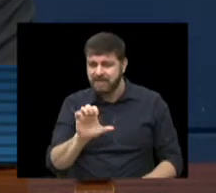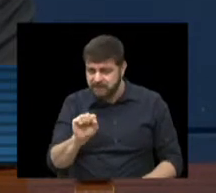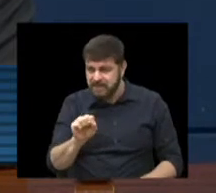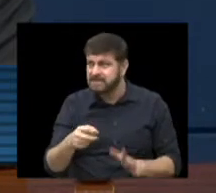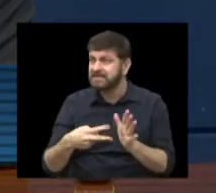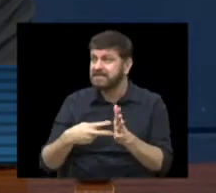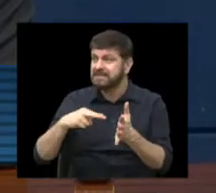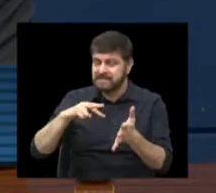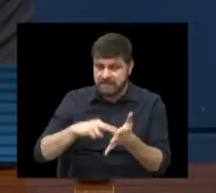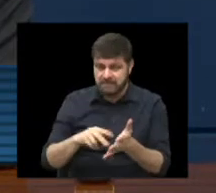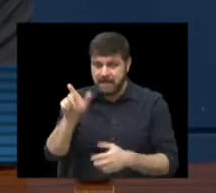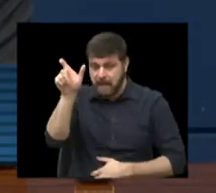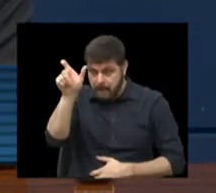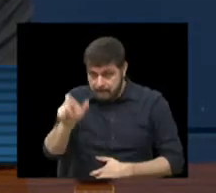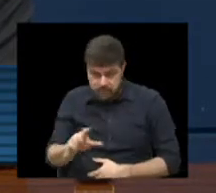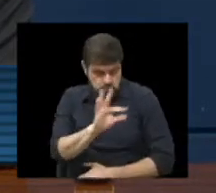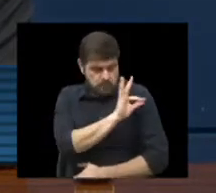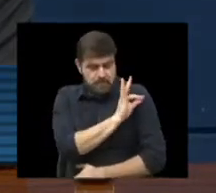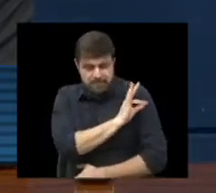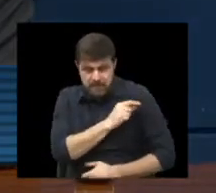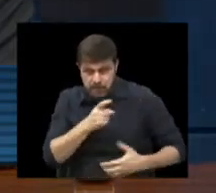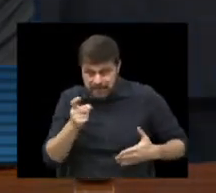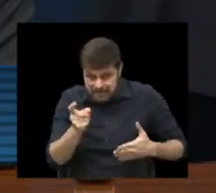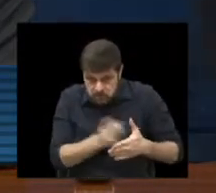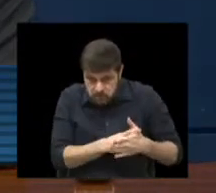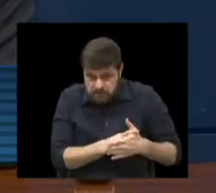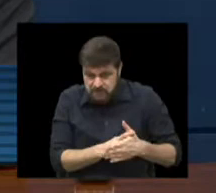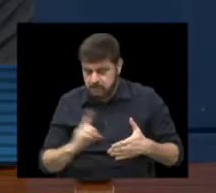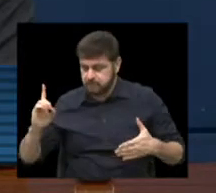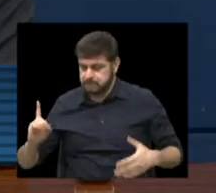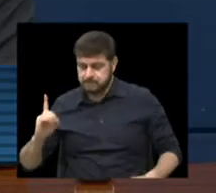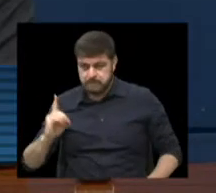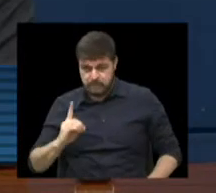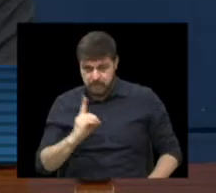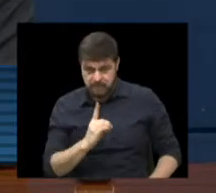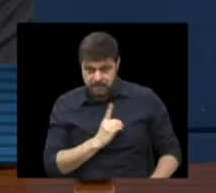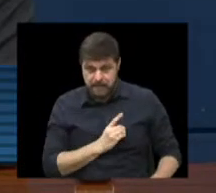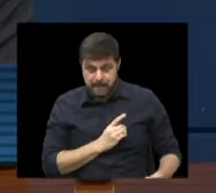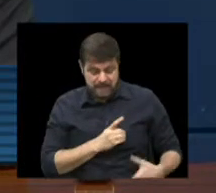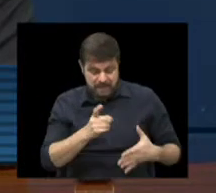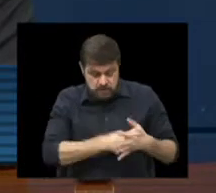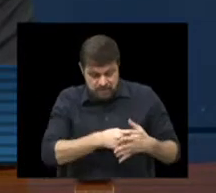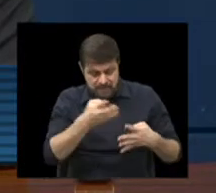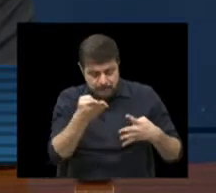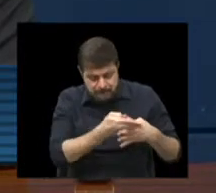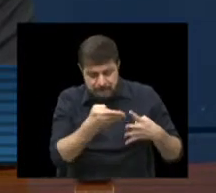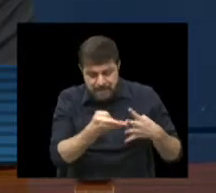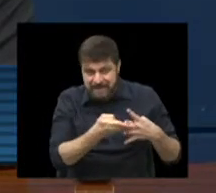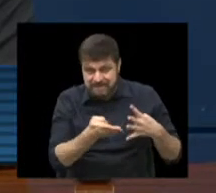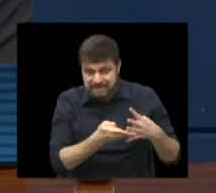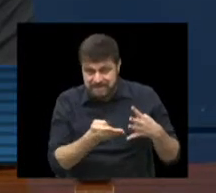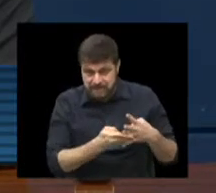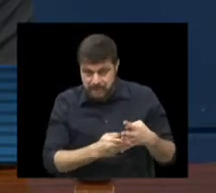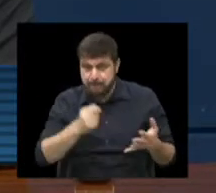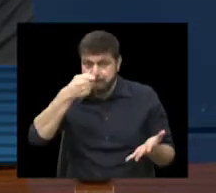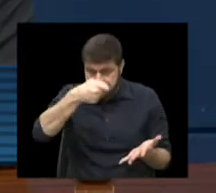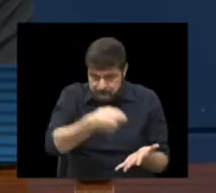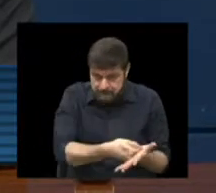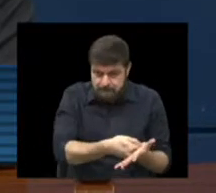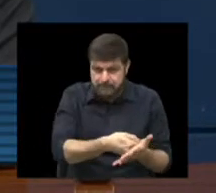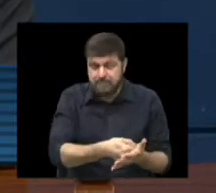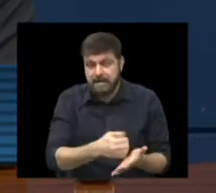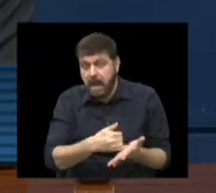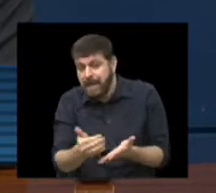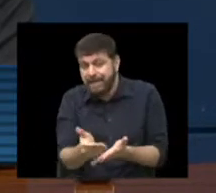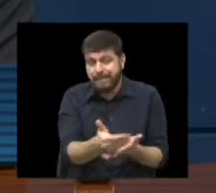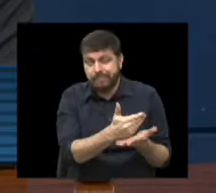Campinas 2017, e oferece condições especiais por tempo determinado para pagamento à vista ou parcelar de créditos